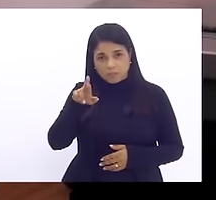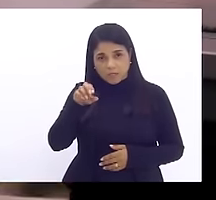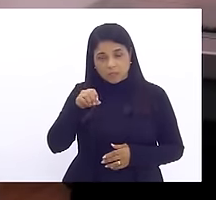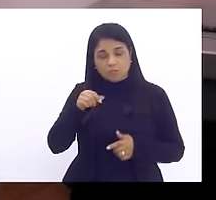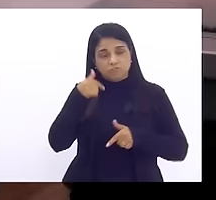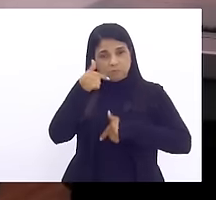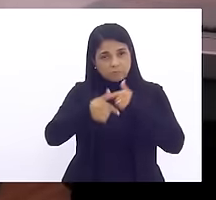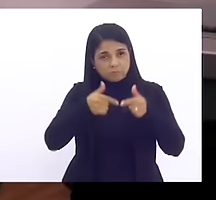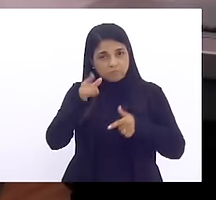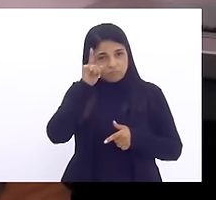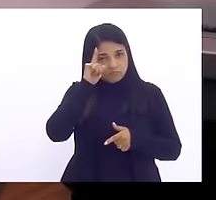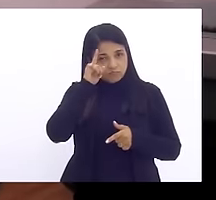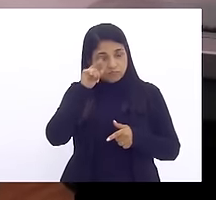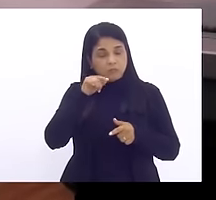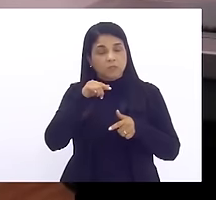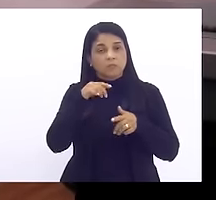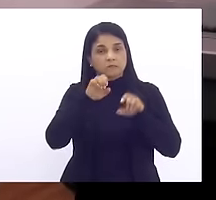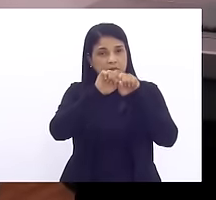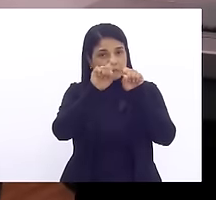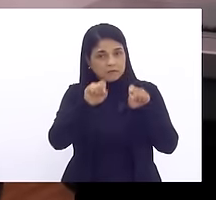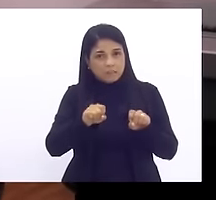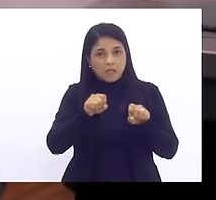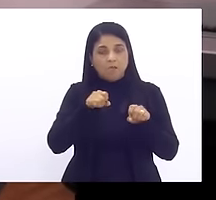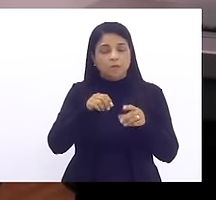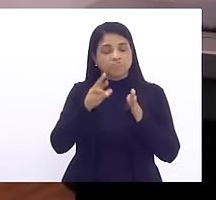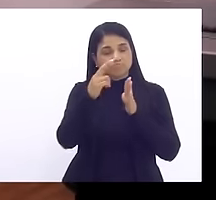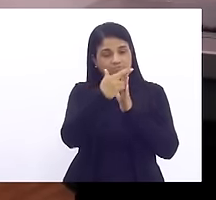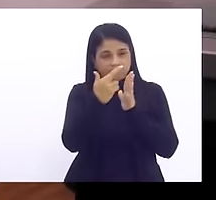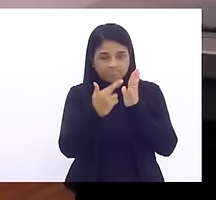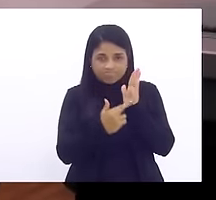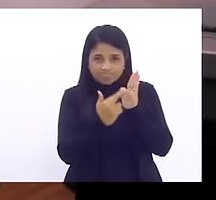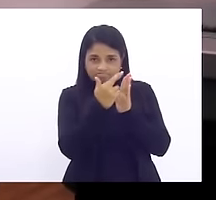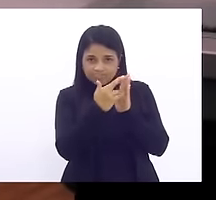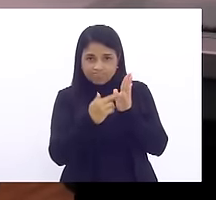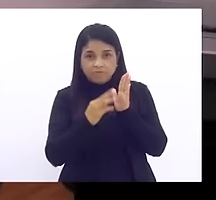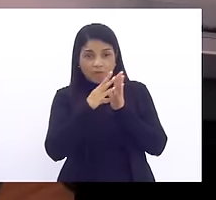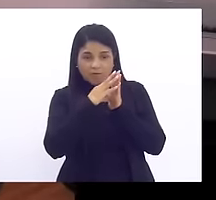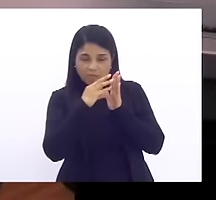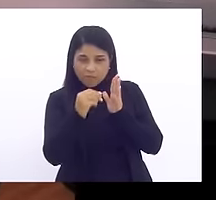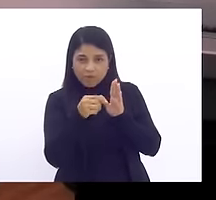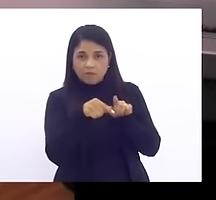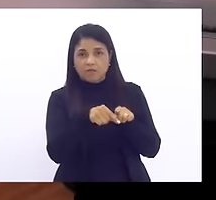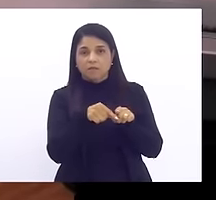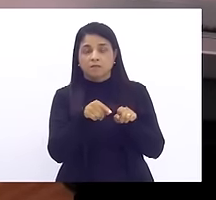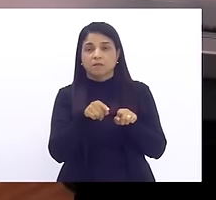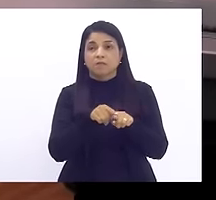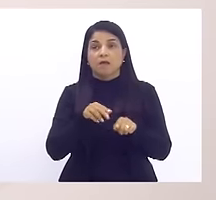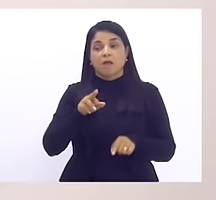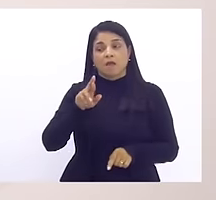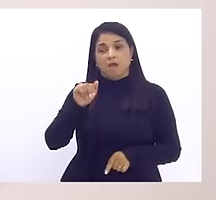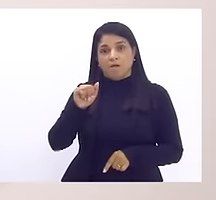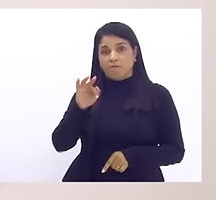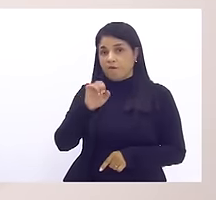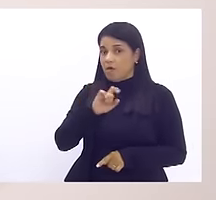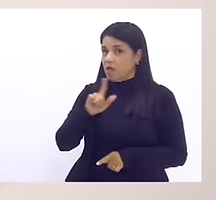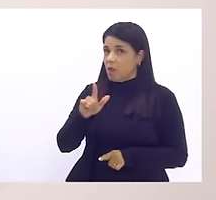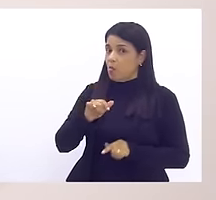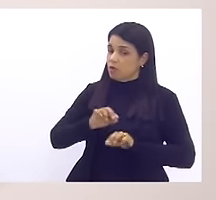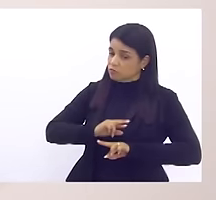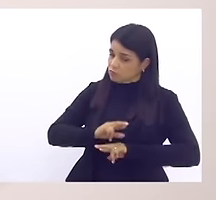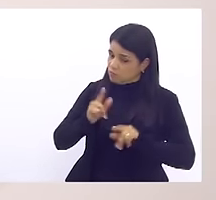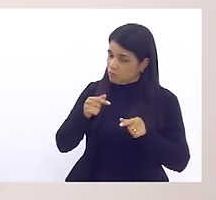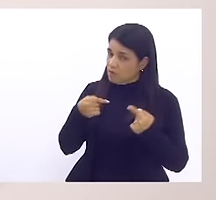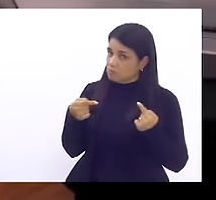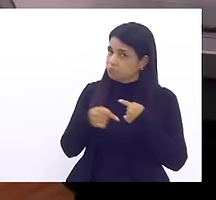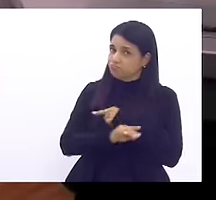promover a fiscalização do sistema regulado complementar que são as Vans e trabalhar é isso rapaz acontecendo no estado do